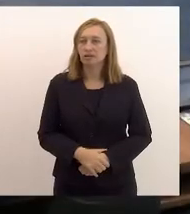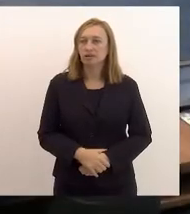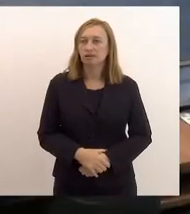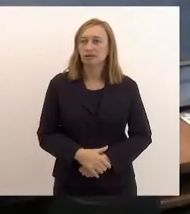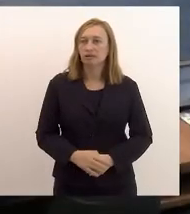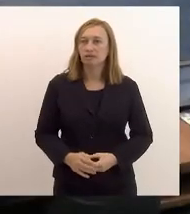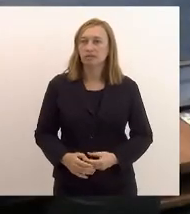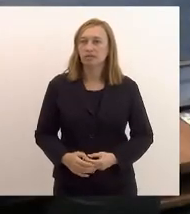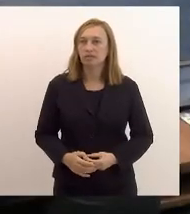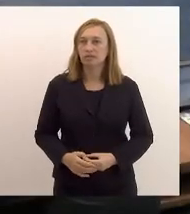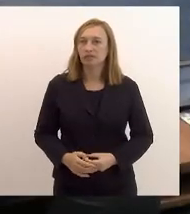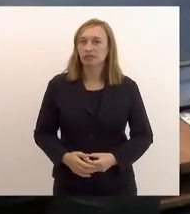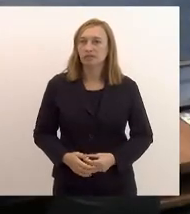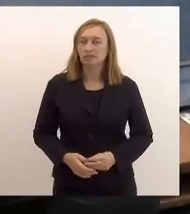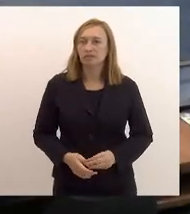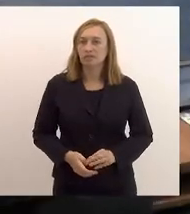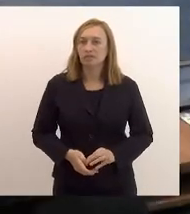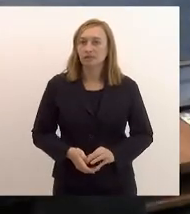Oi opa